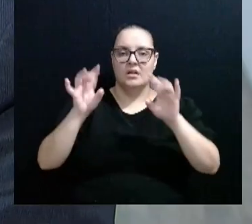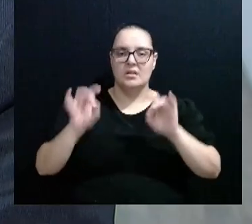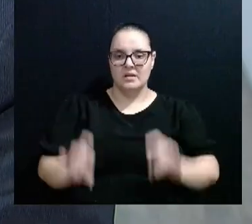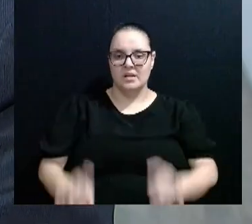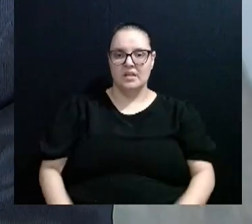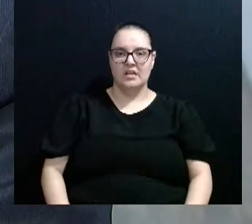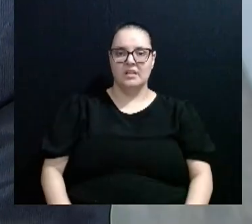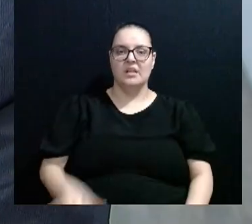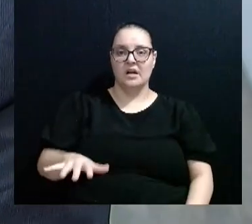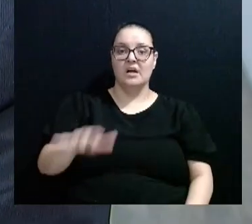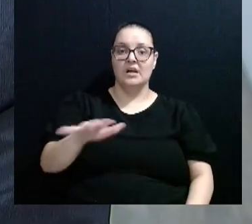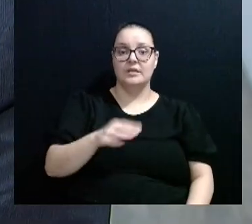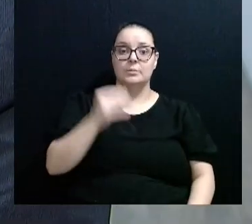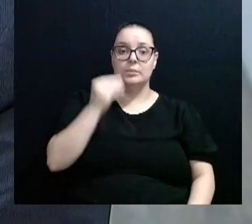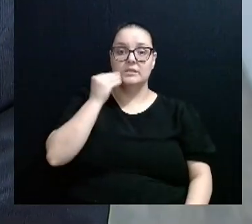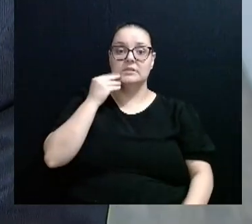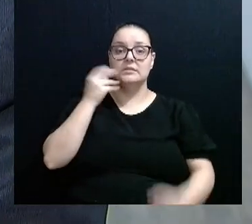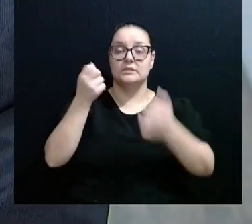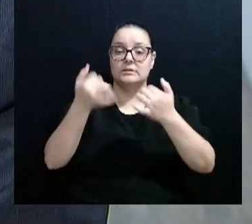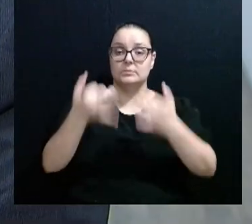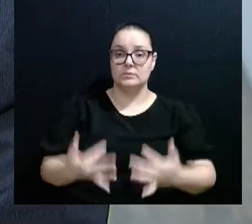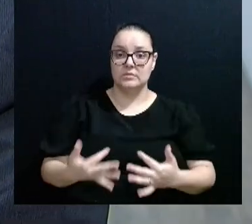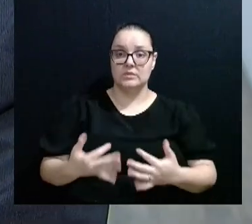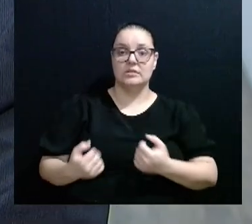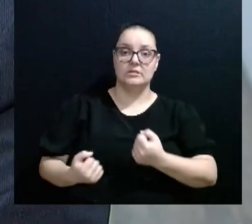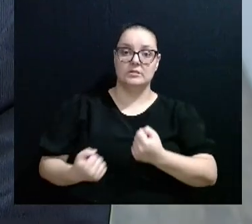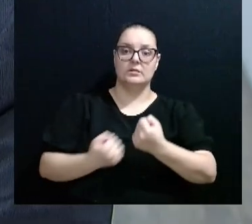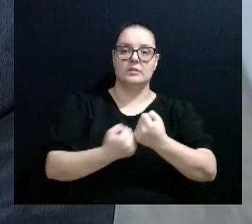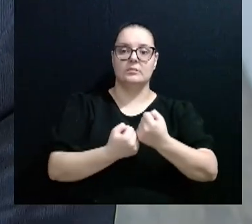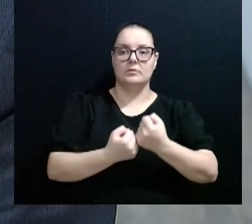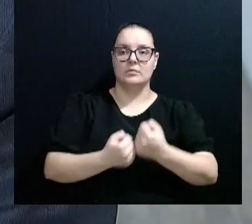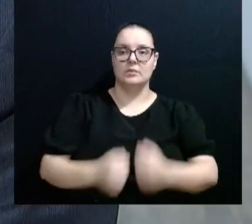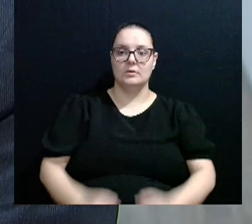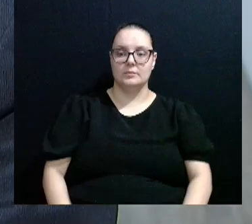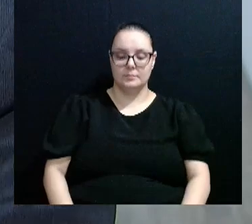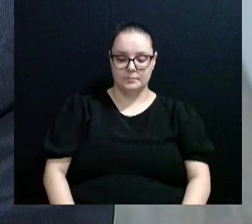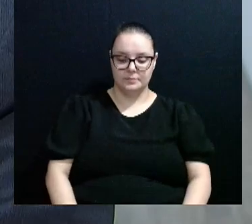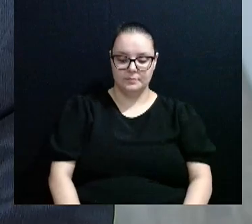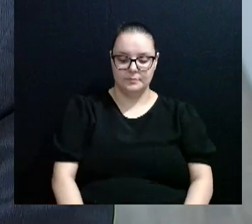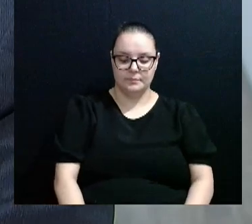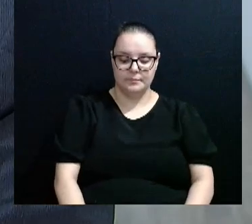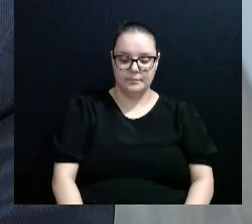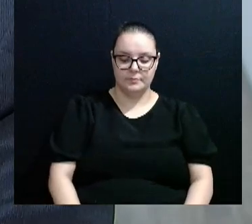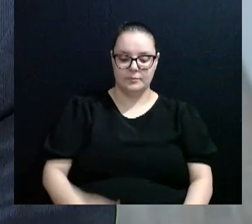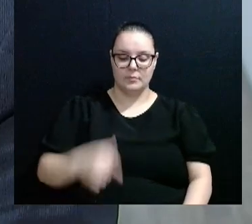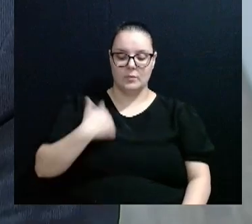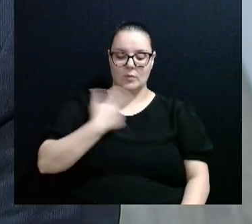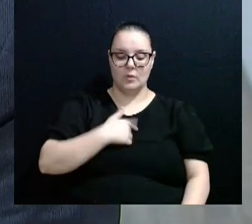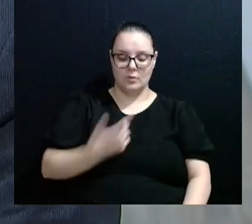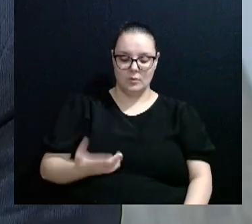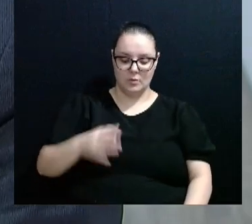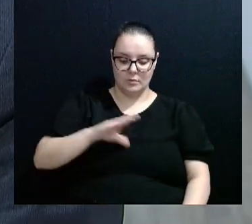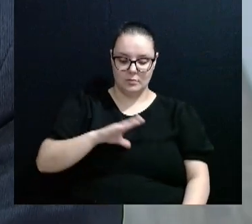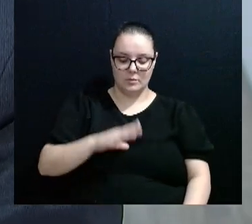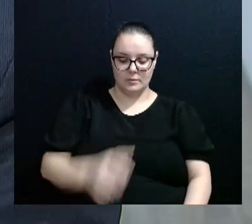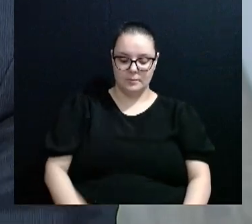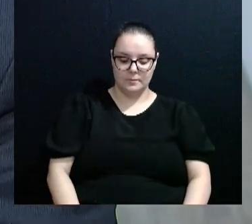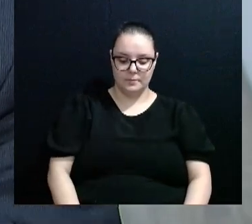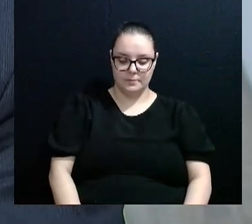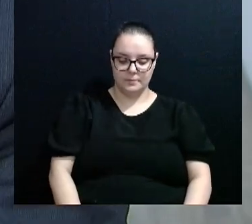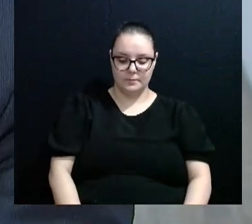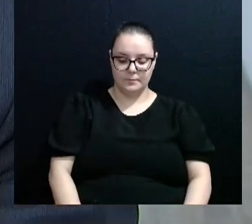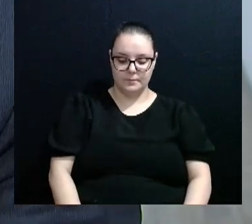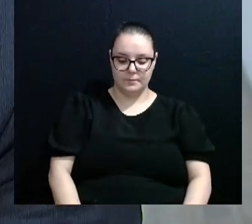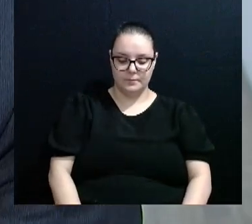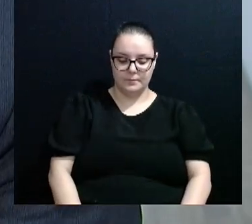tentar esclarecer e dar apoio à Secretaria de Finanças do nosso município. Aliás, o secretário Caiado está de parabéns, ele participou